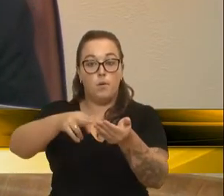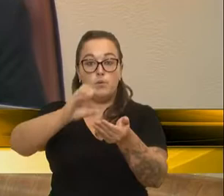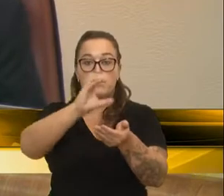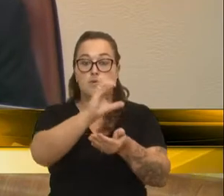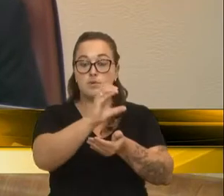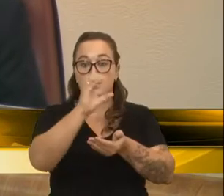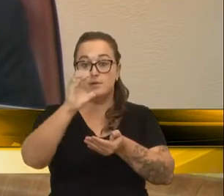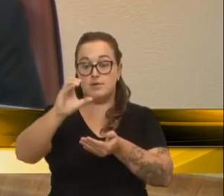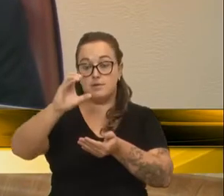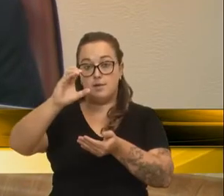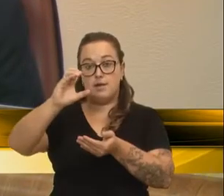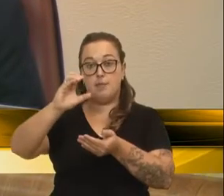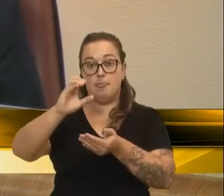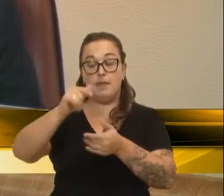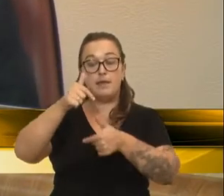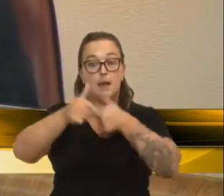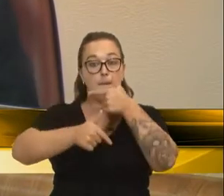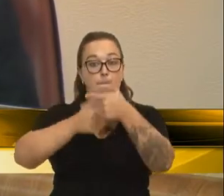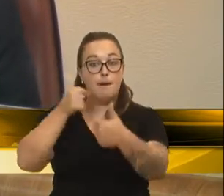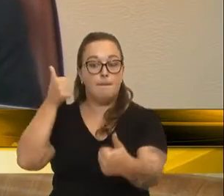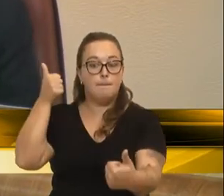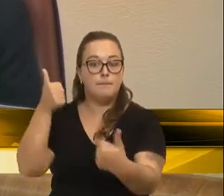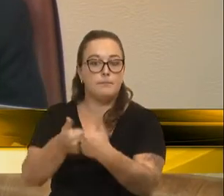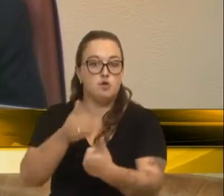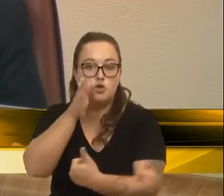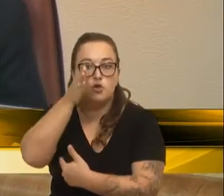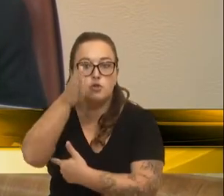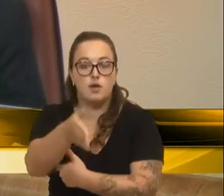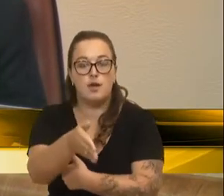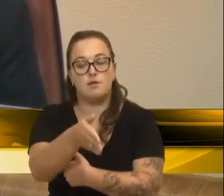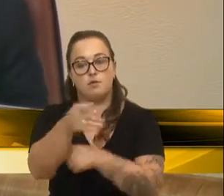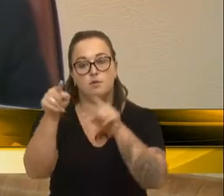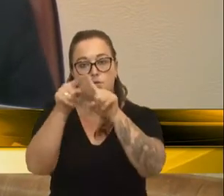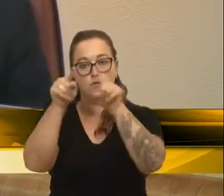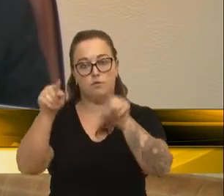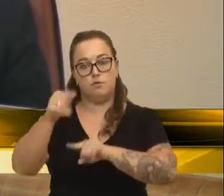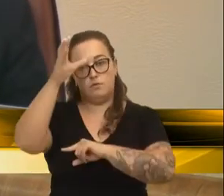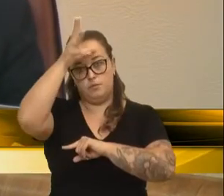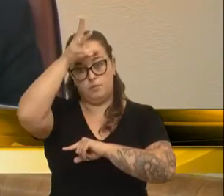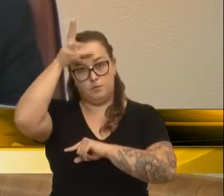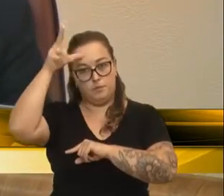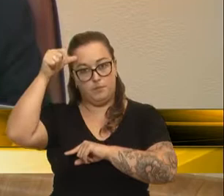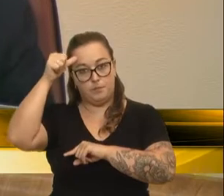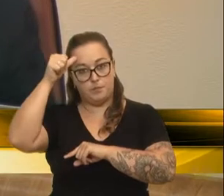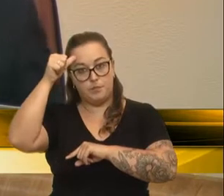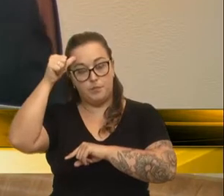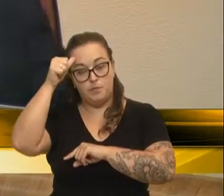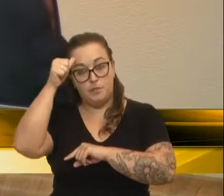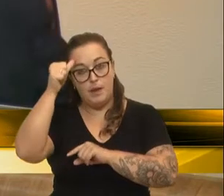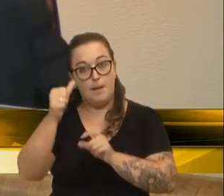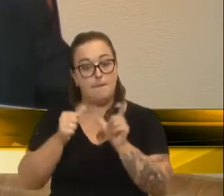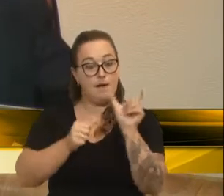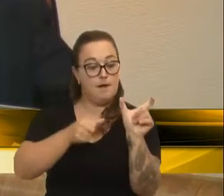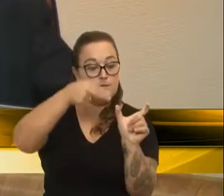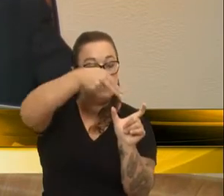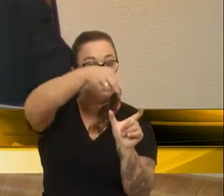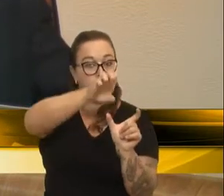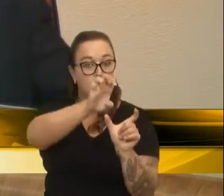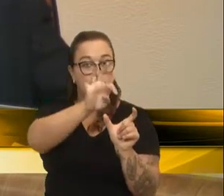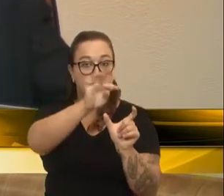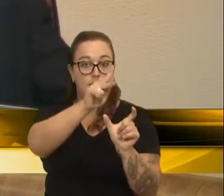sob subordinação direta do agente público. O nepotismo substitui a lógica do mérito profissional